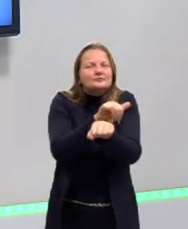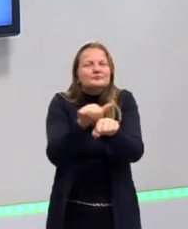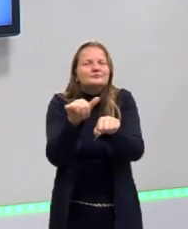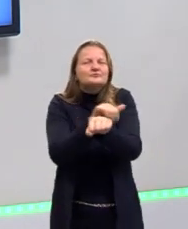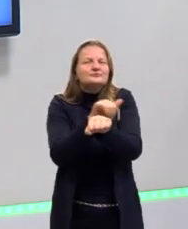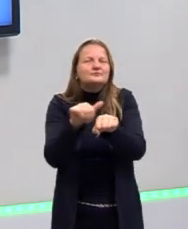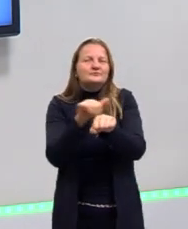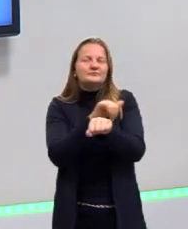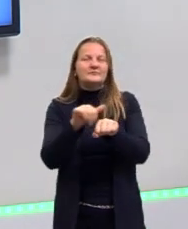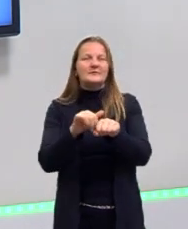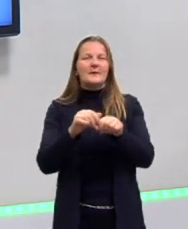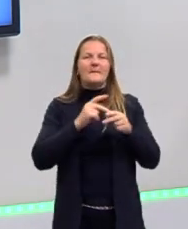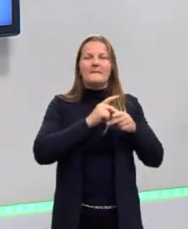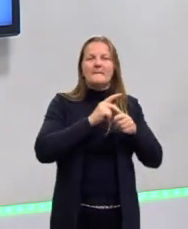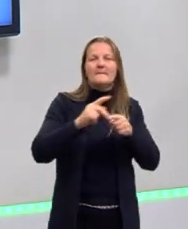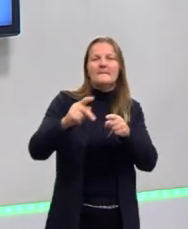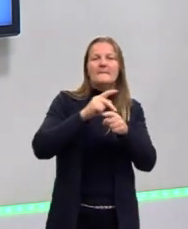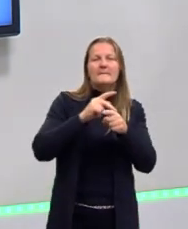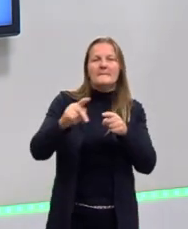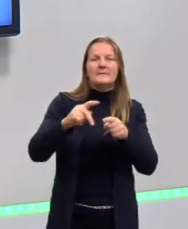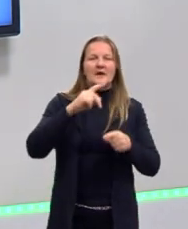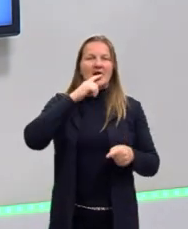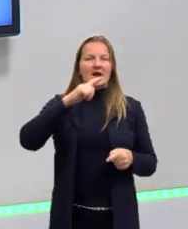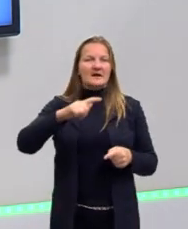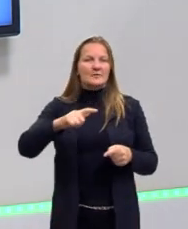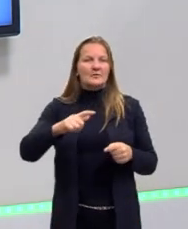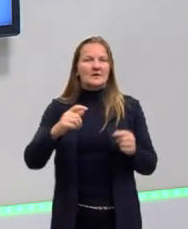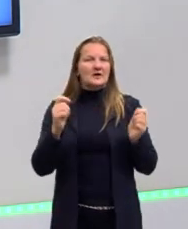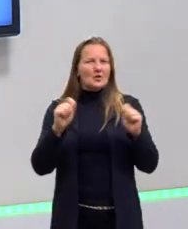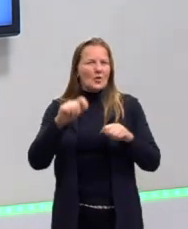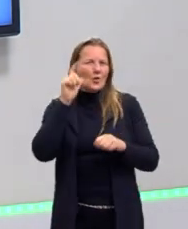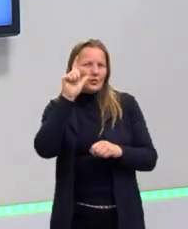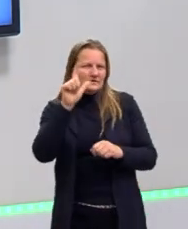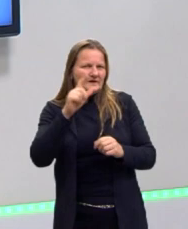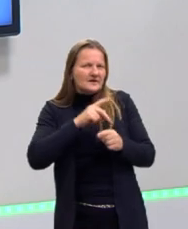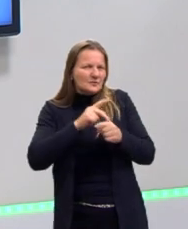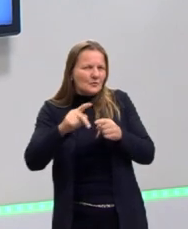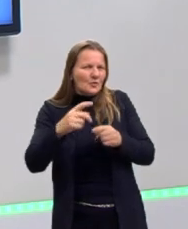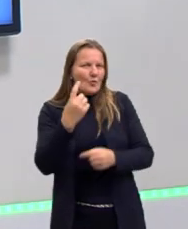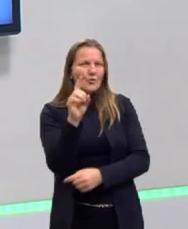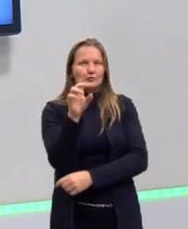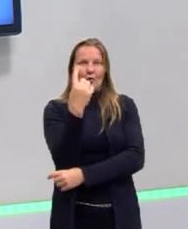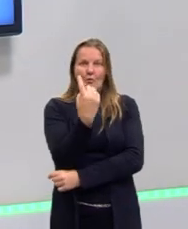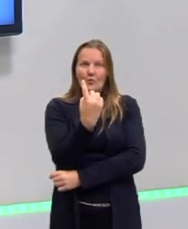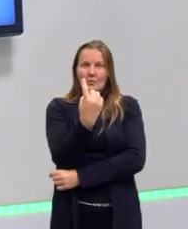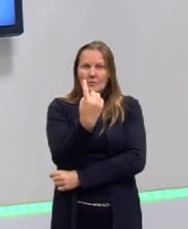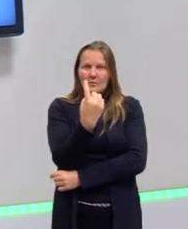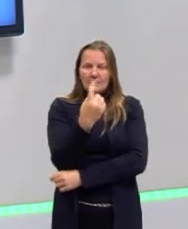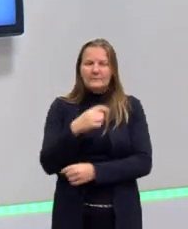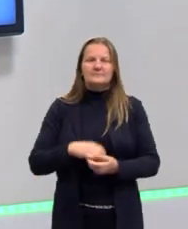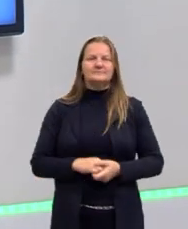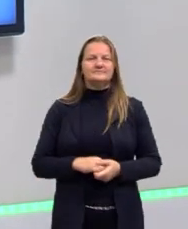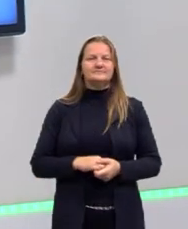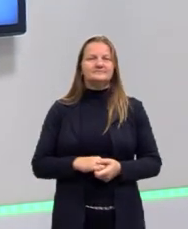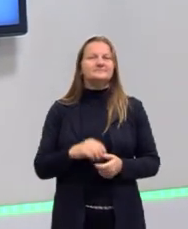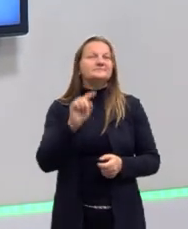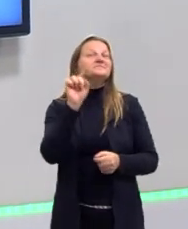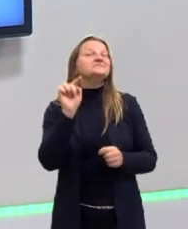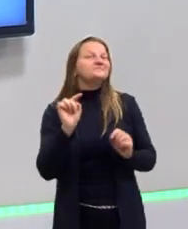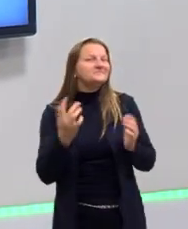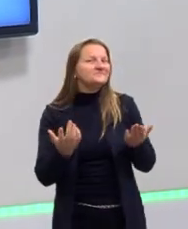de padronização da língua eles conseguem manter a nossa língua como uma unidade né única